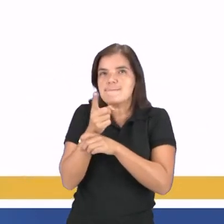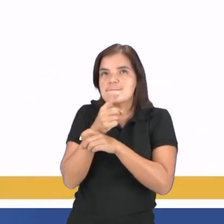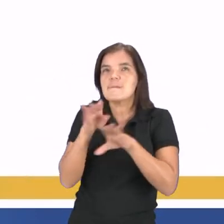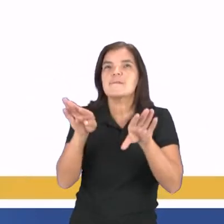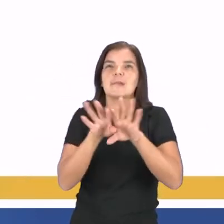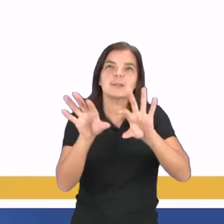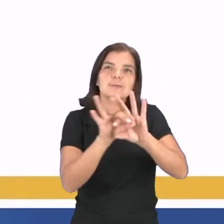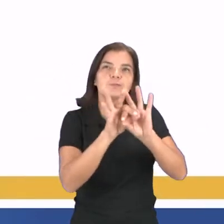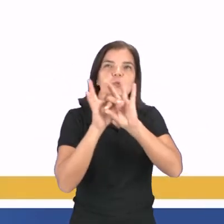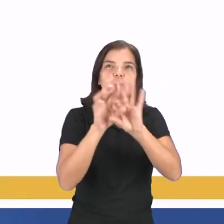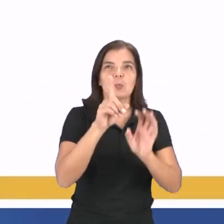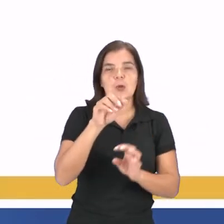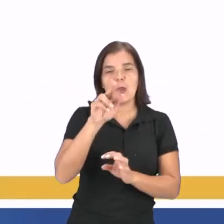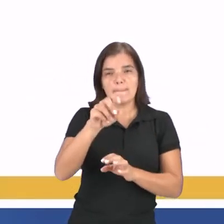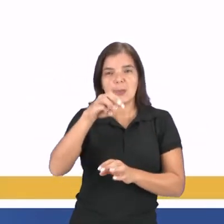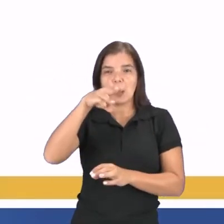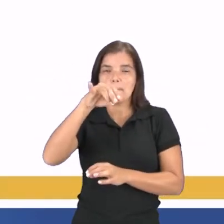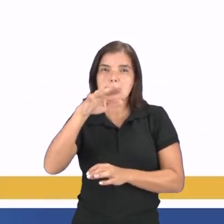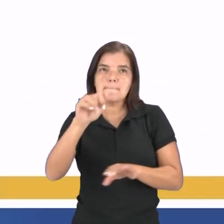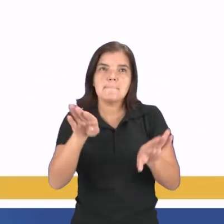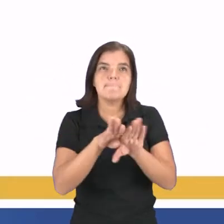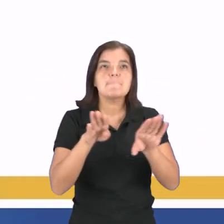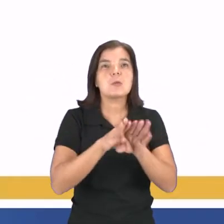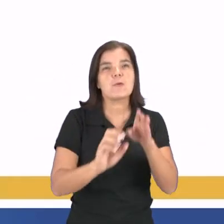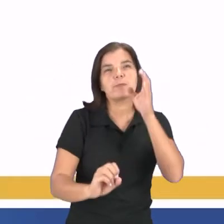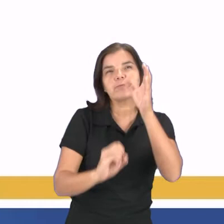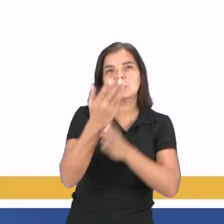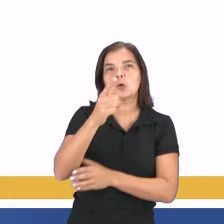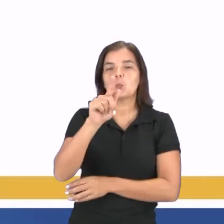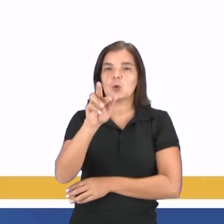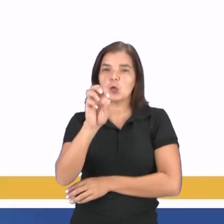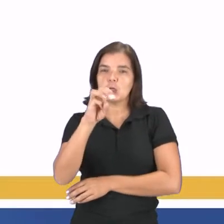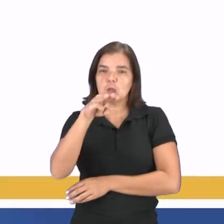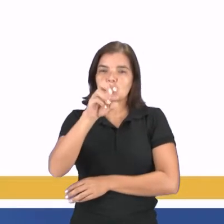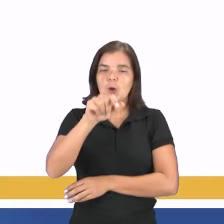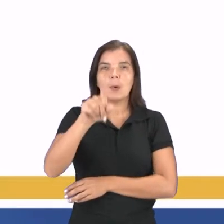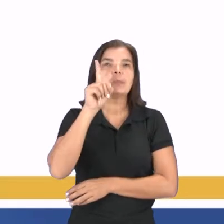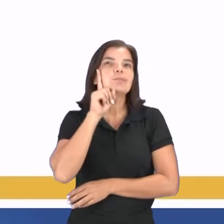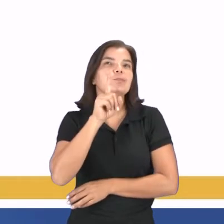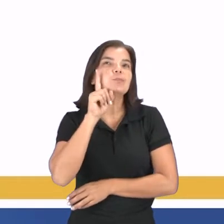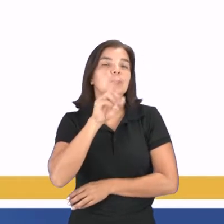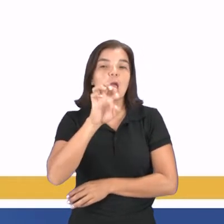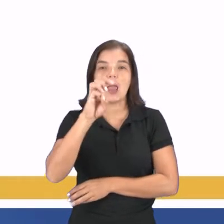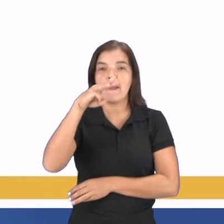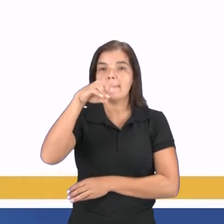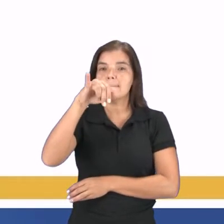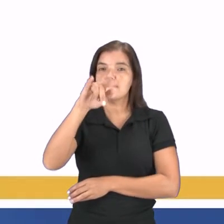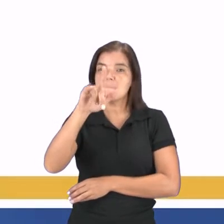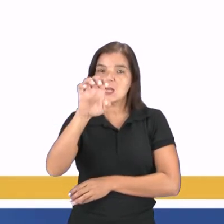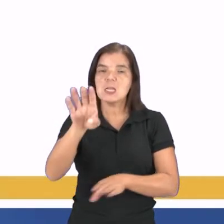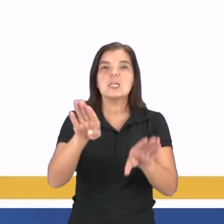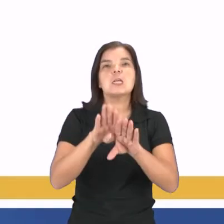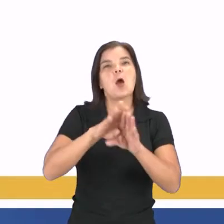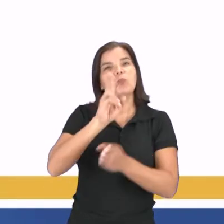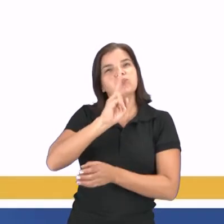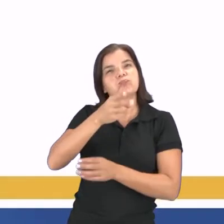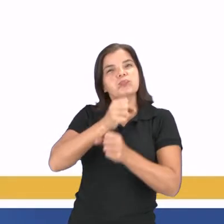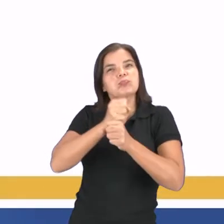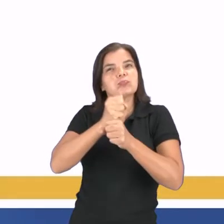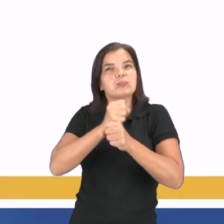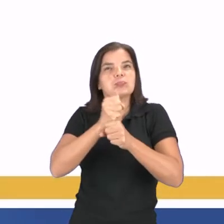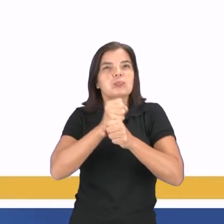metálica ligada a um diafragma de mica, foi criado pelo germano-americano Emil Berliner. Nesse mesmo